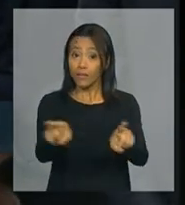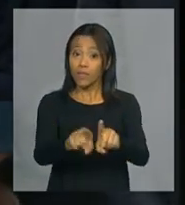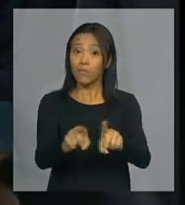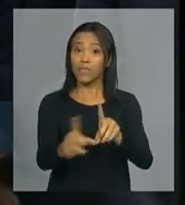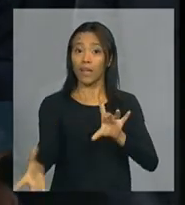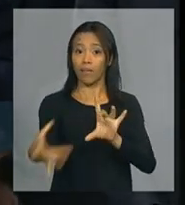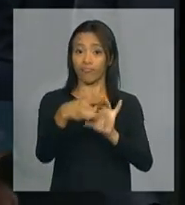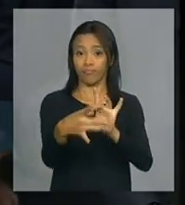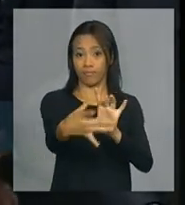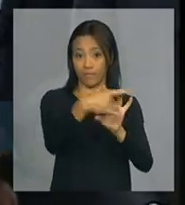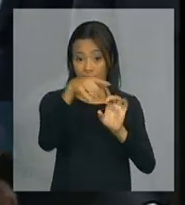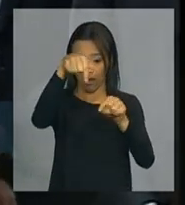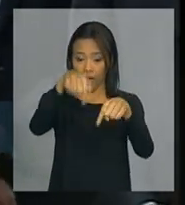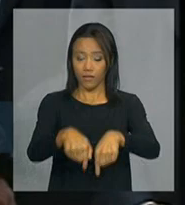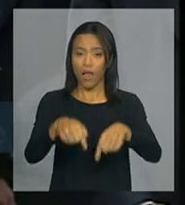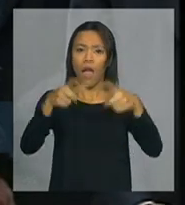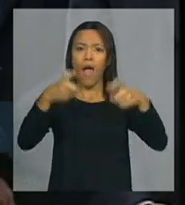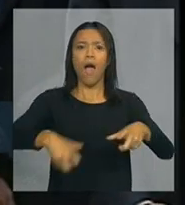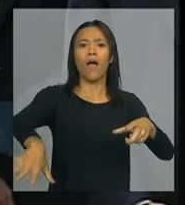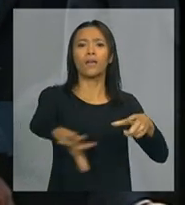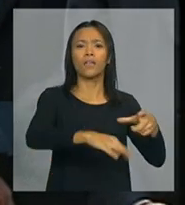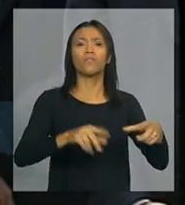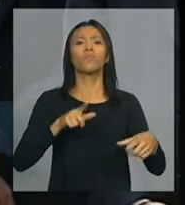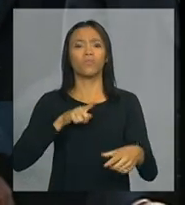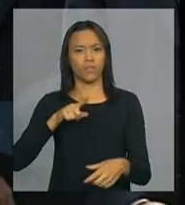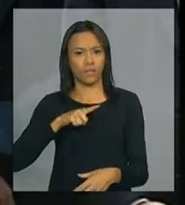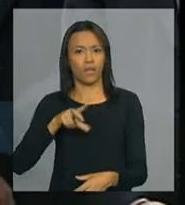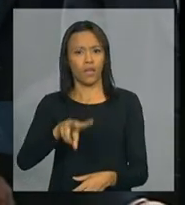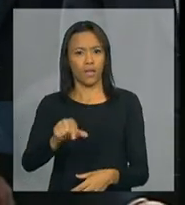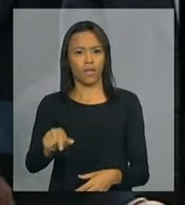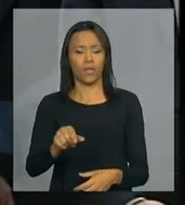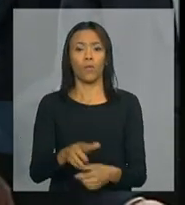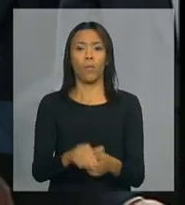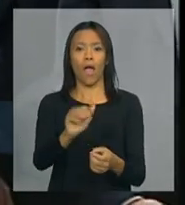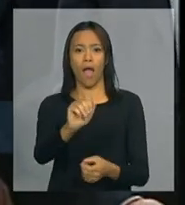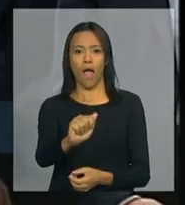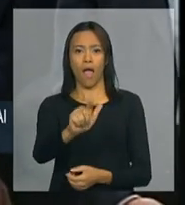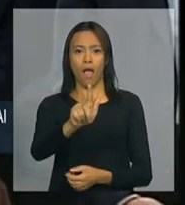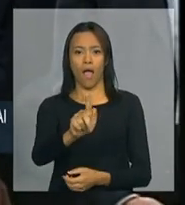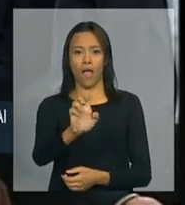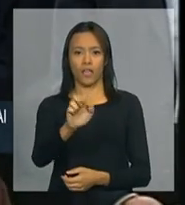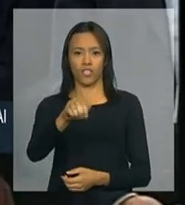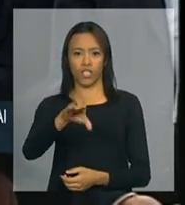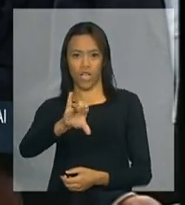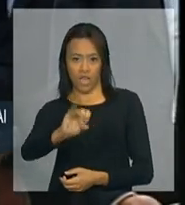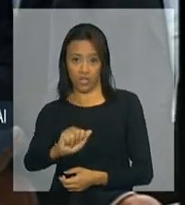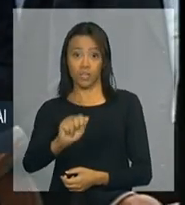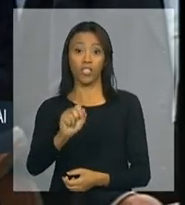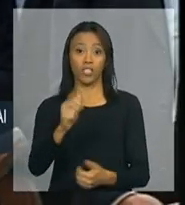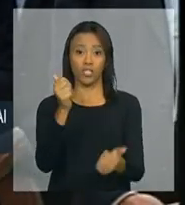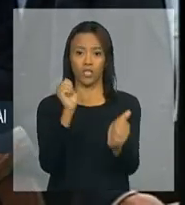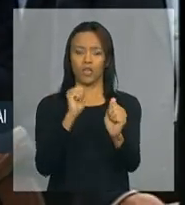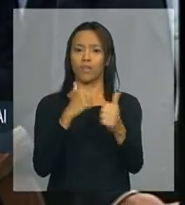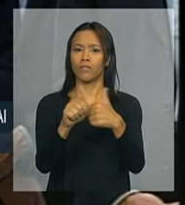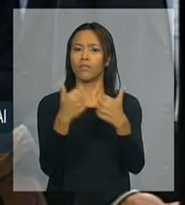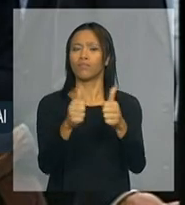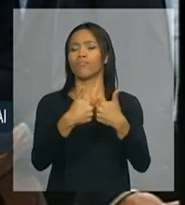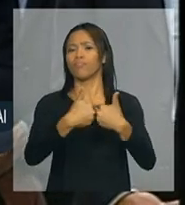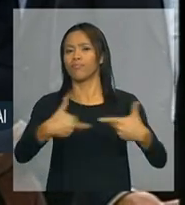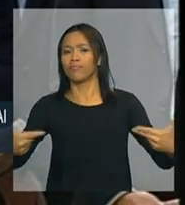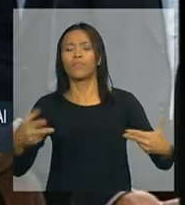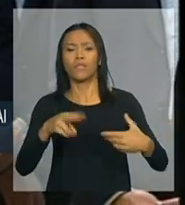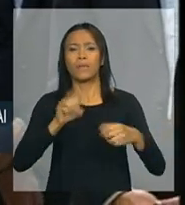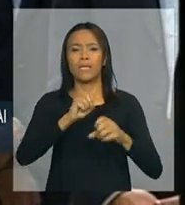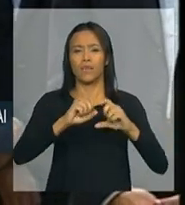aqui. Nós teremos aqui uma estrutura da Agência Reguladora de Transportes, com todas as imagens dos trens, do metrô, das